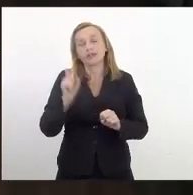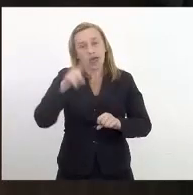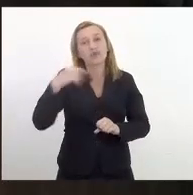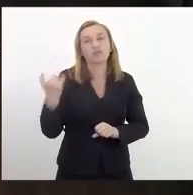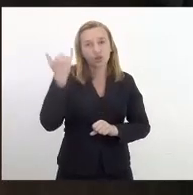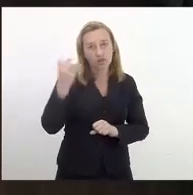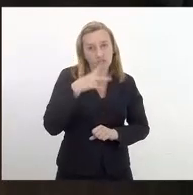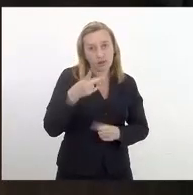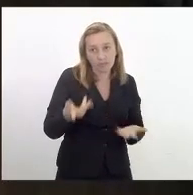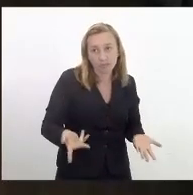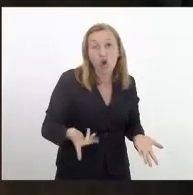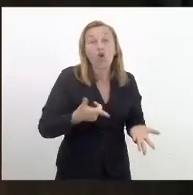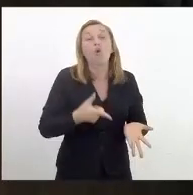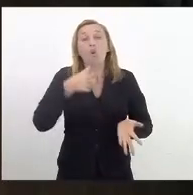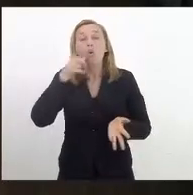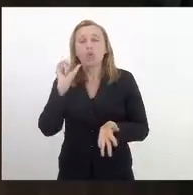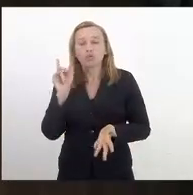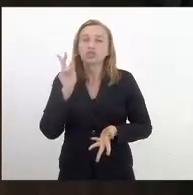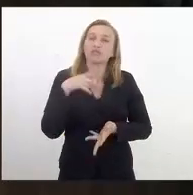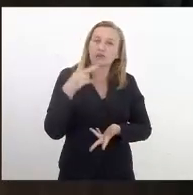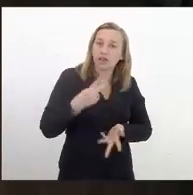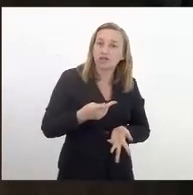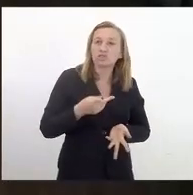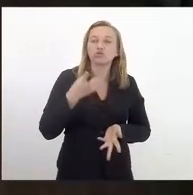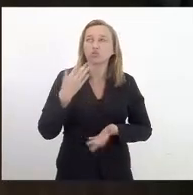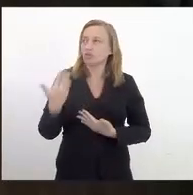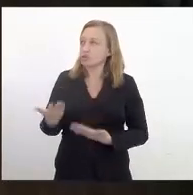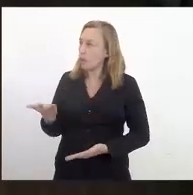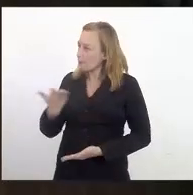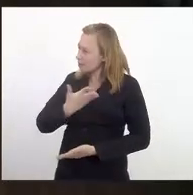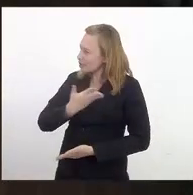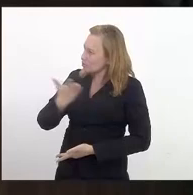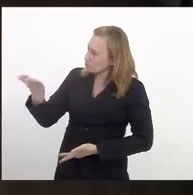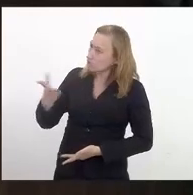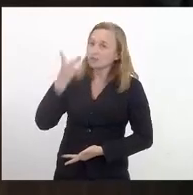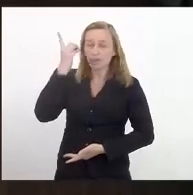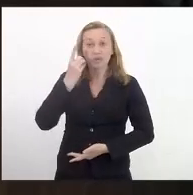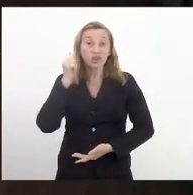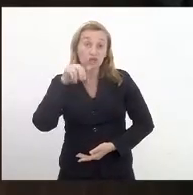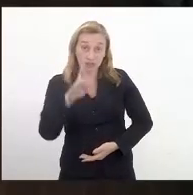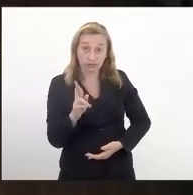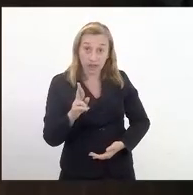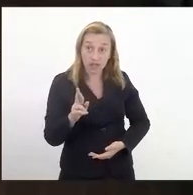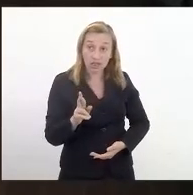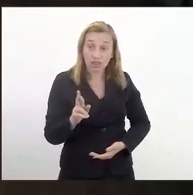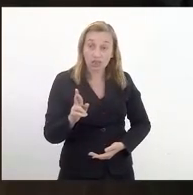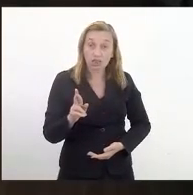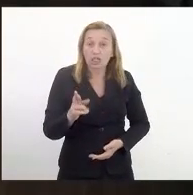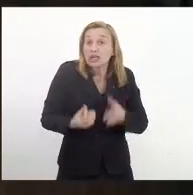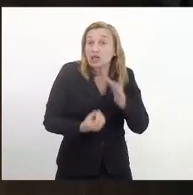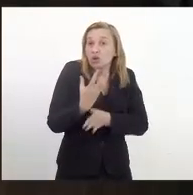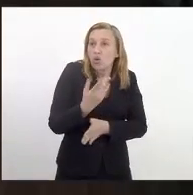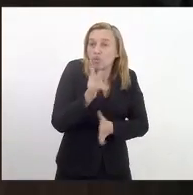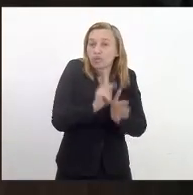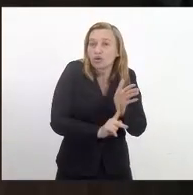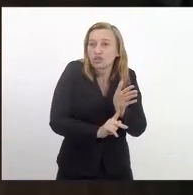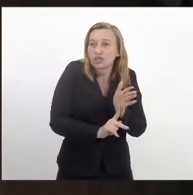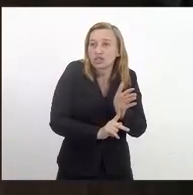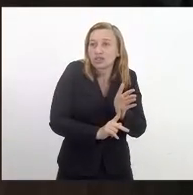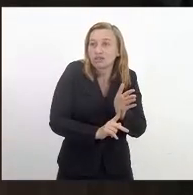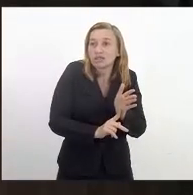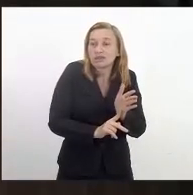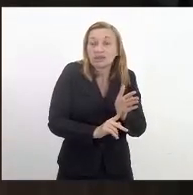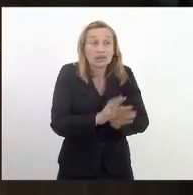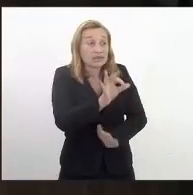importante isso ontem na fala do nosso querido amigo deputado rosenverg que é autor de um projeto e Alécio